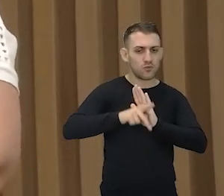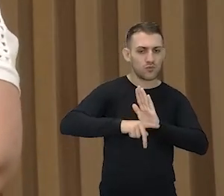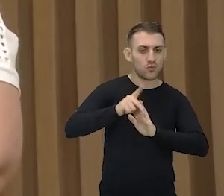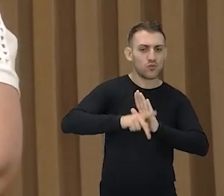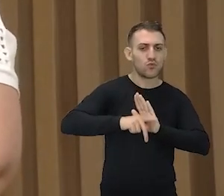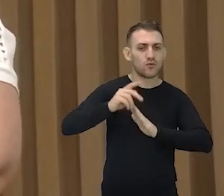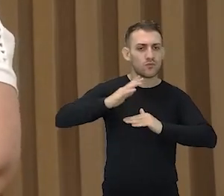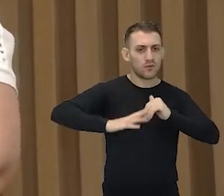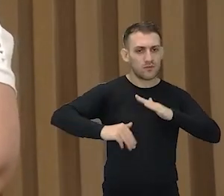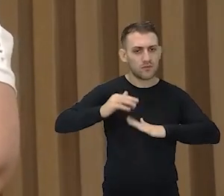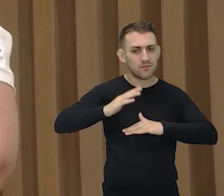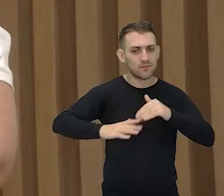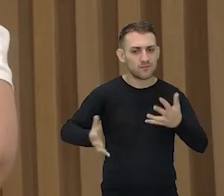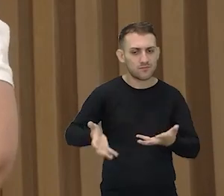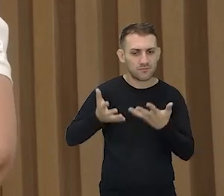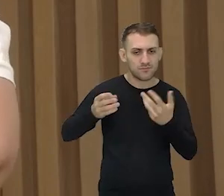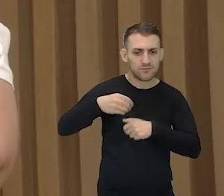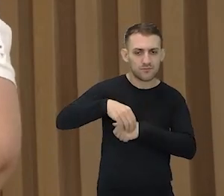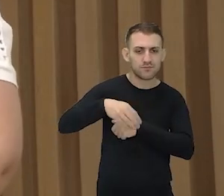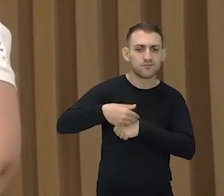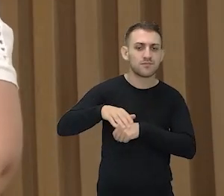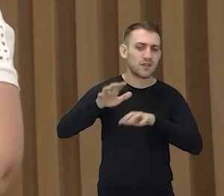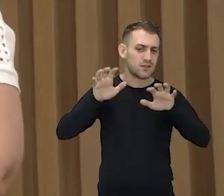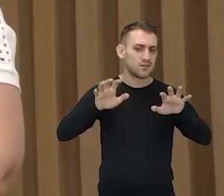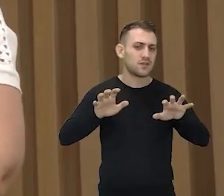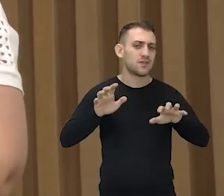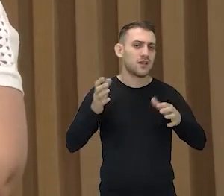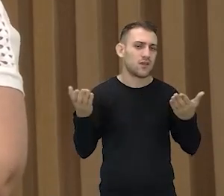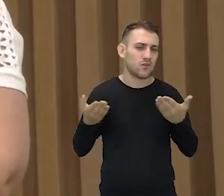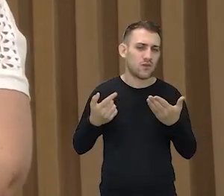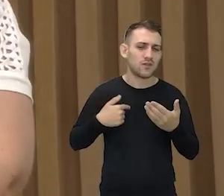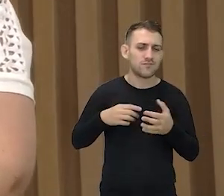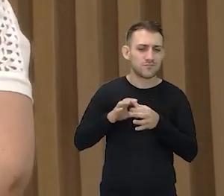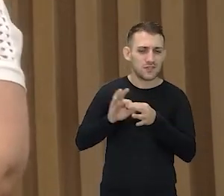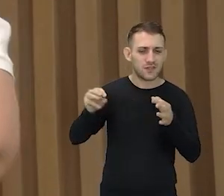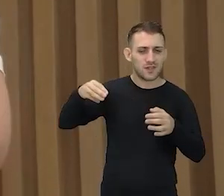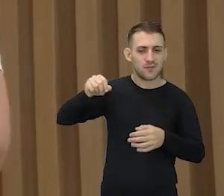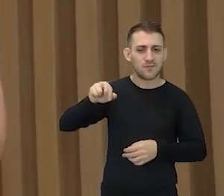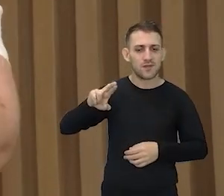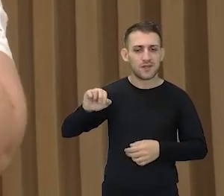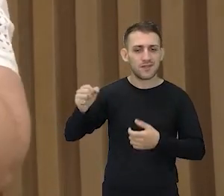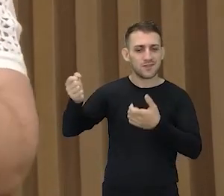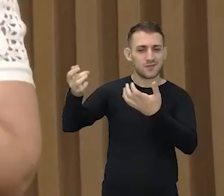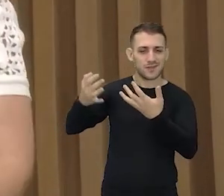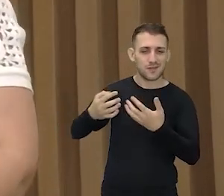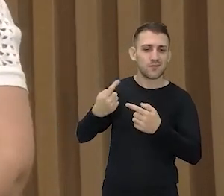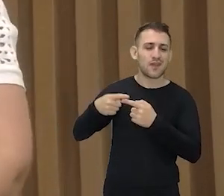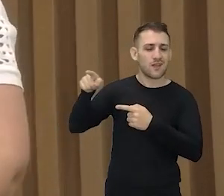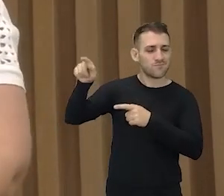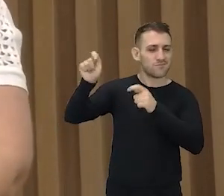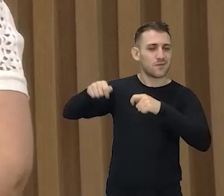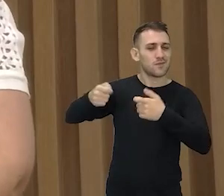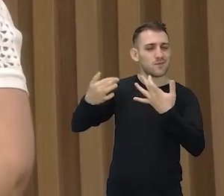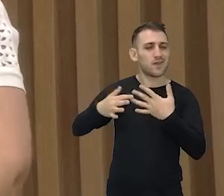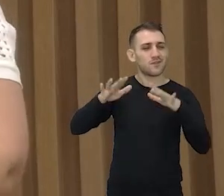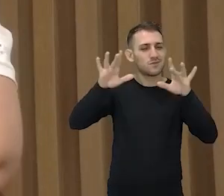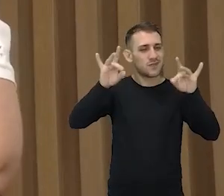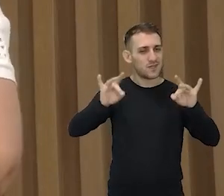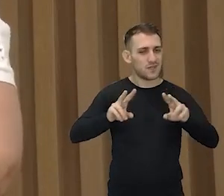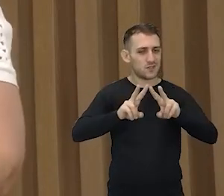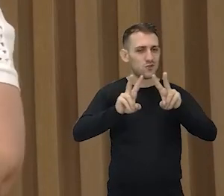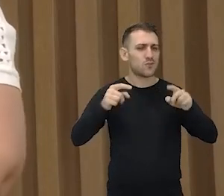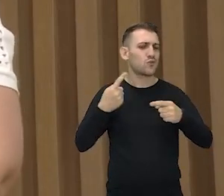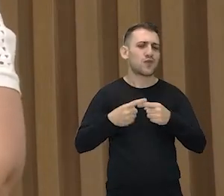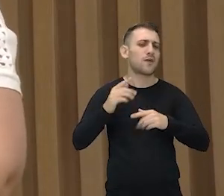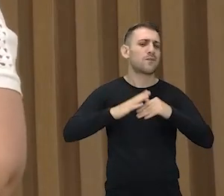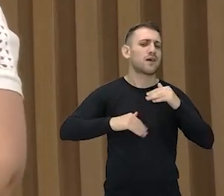uma prática inspiradora foi isso. E agora eu vou passar a palavra para Maria Eunice para trazer um pouquinho mais de detalhes sobre por que